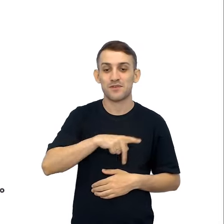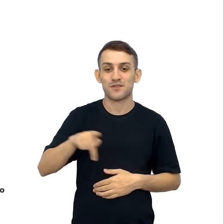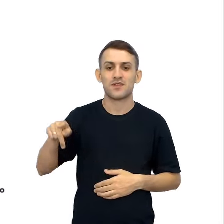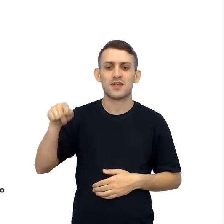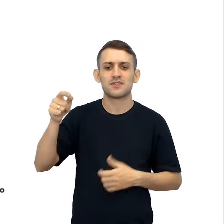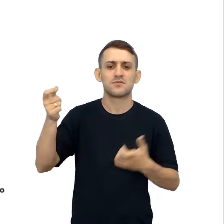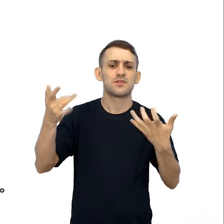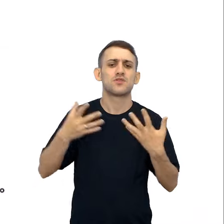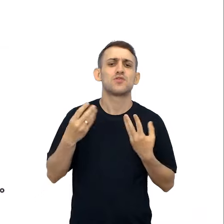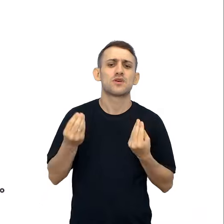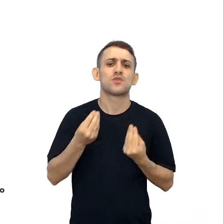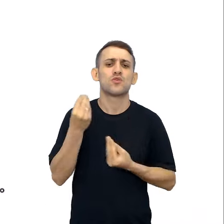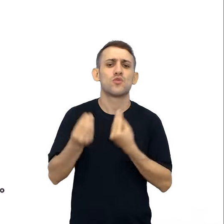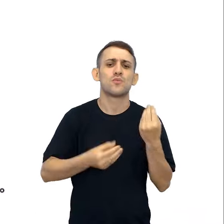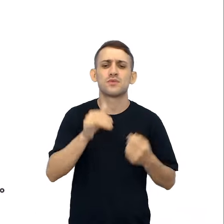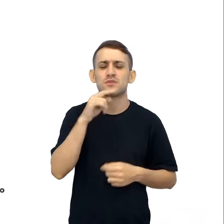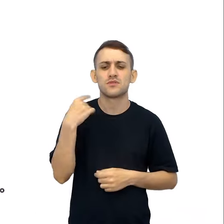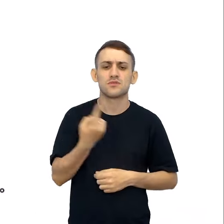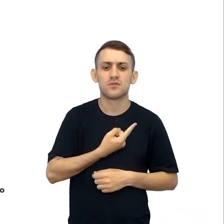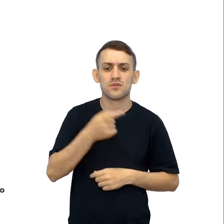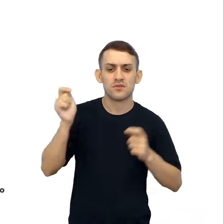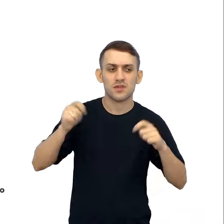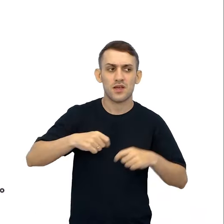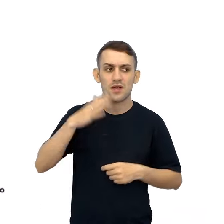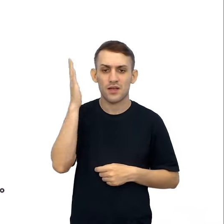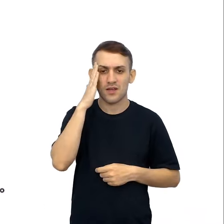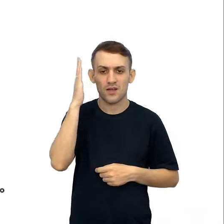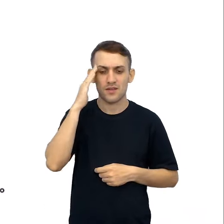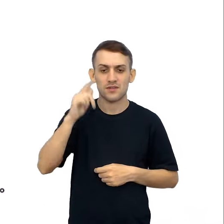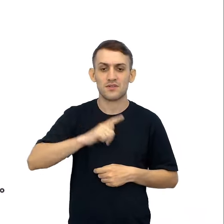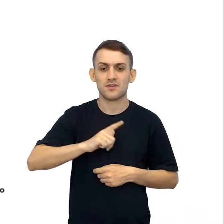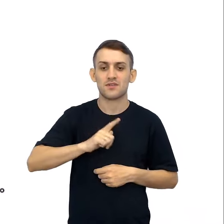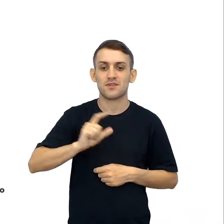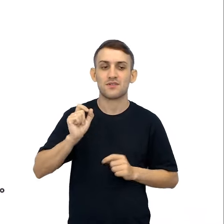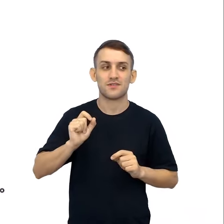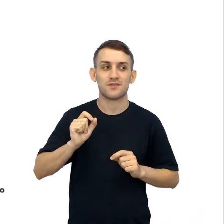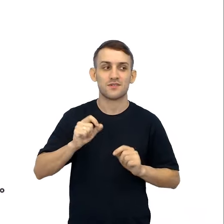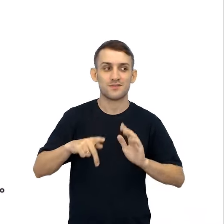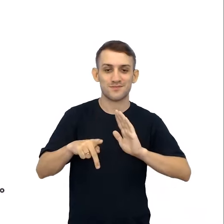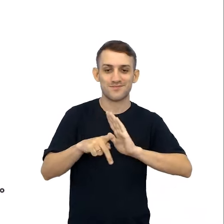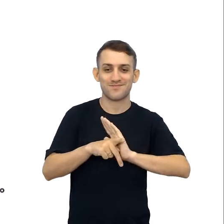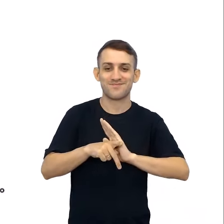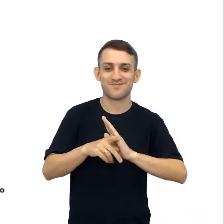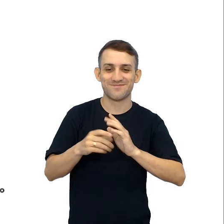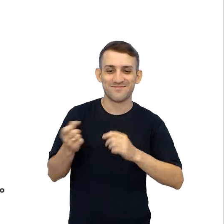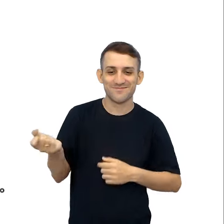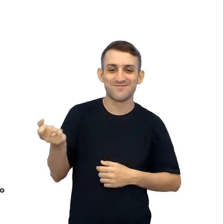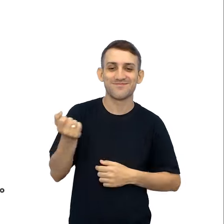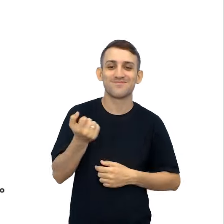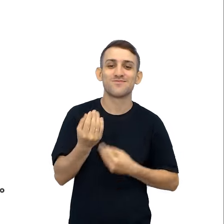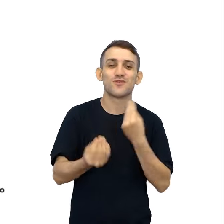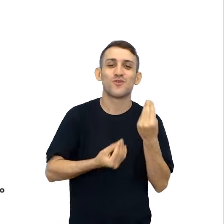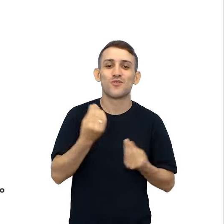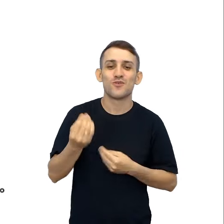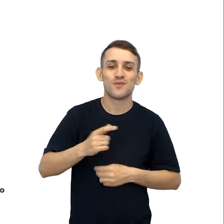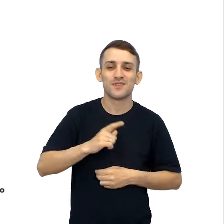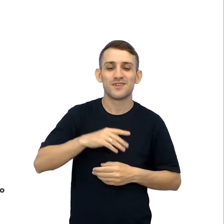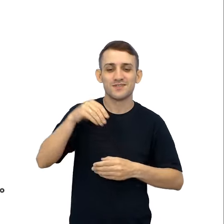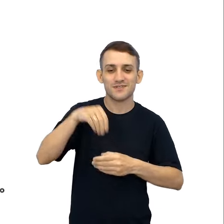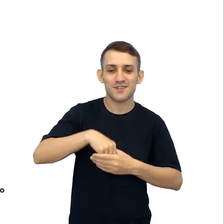até colocou, né, o quanto a gente sintetiza, olha para o gráfico, né, a gente consegue olhar, né, o quanto ocupa o